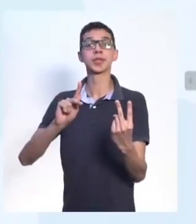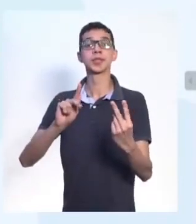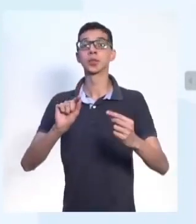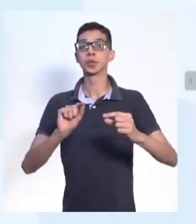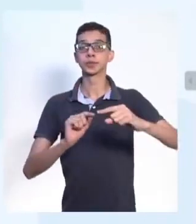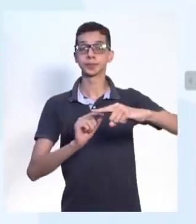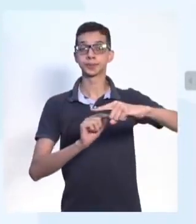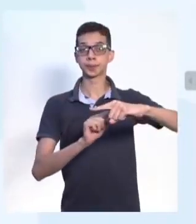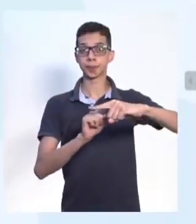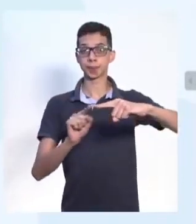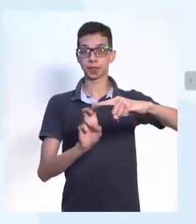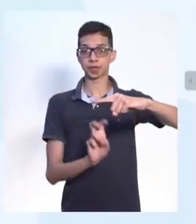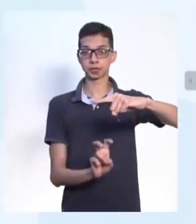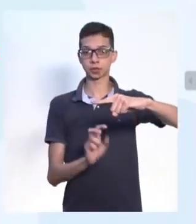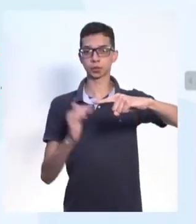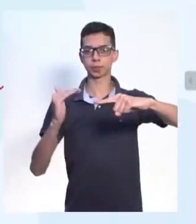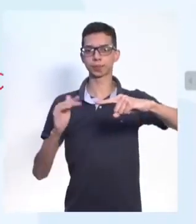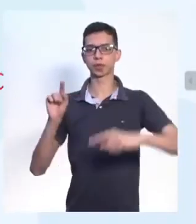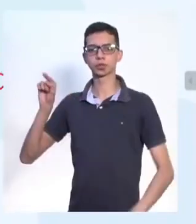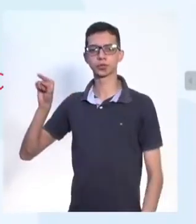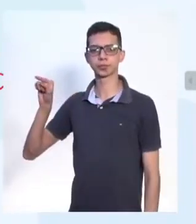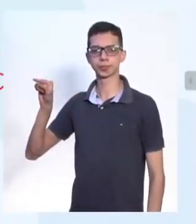o denominador.